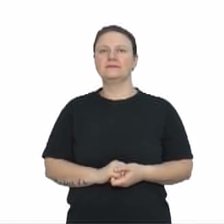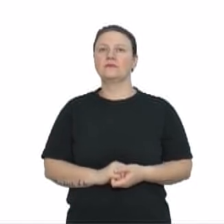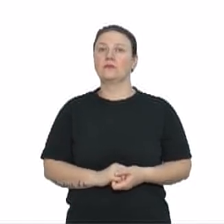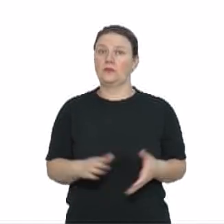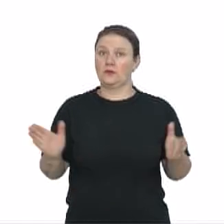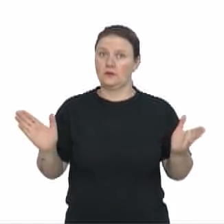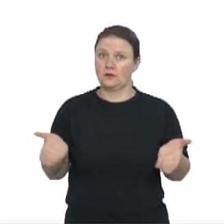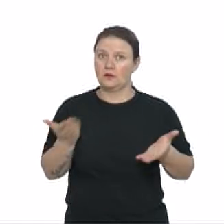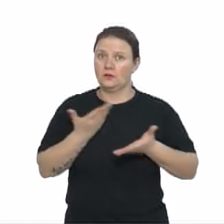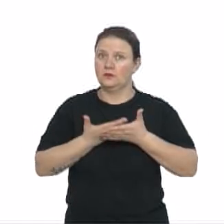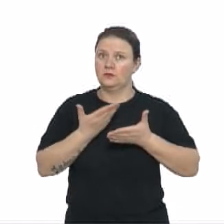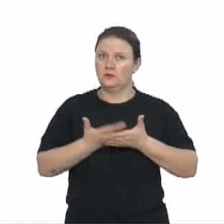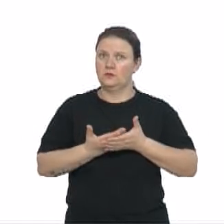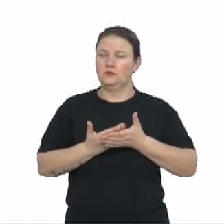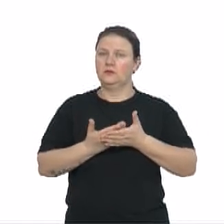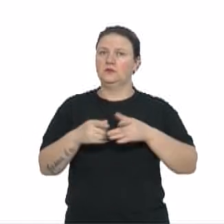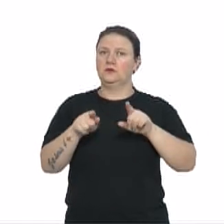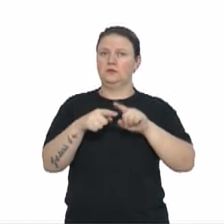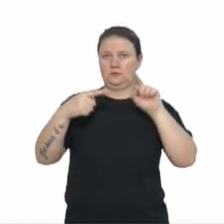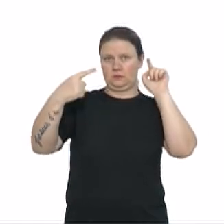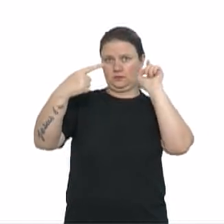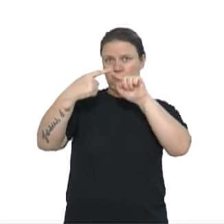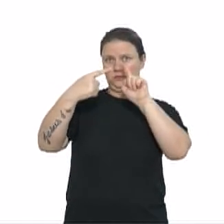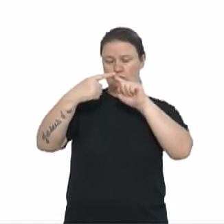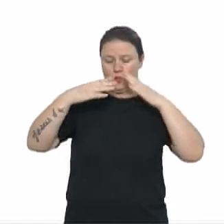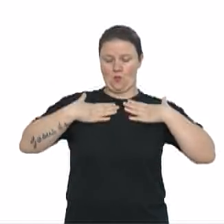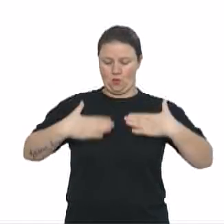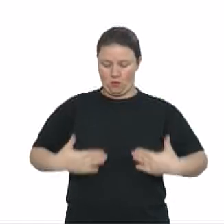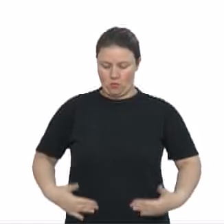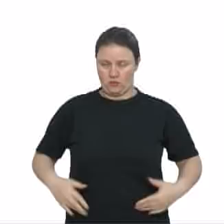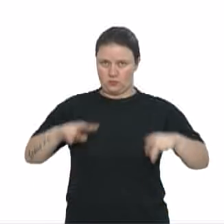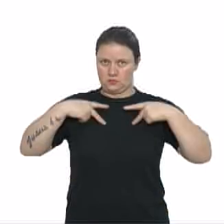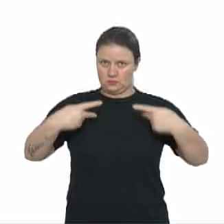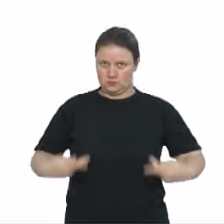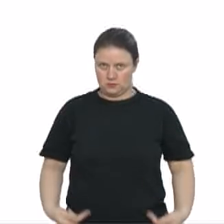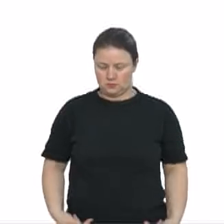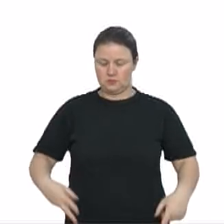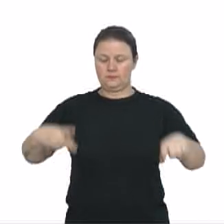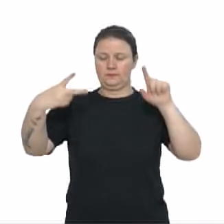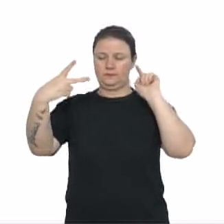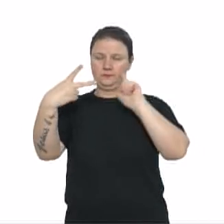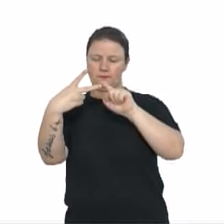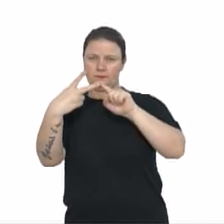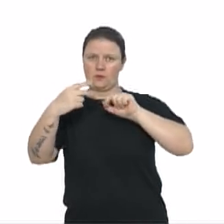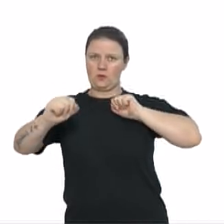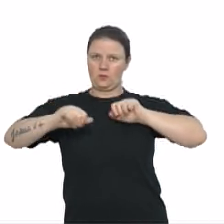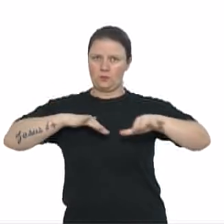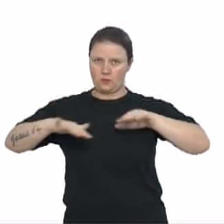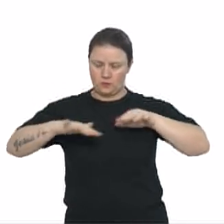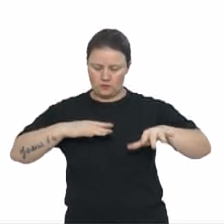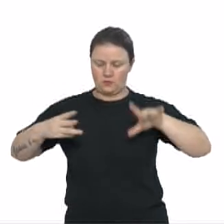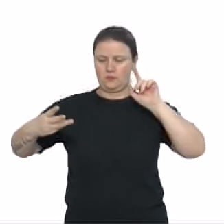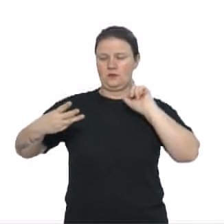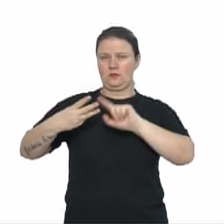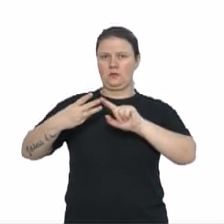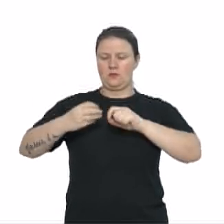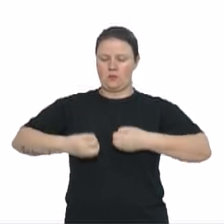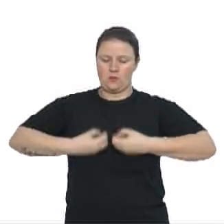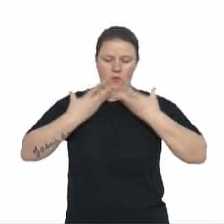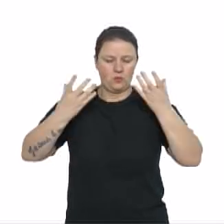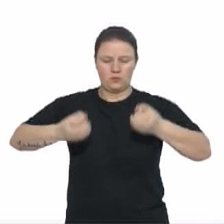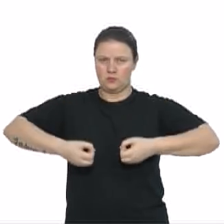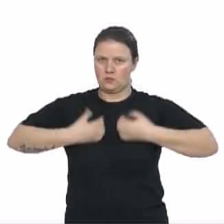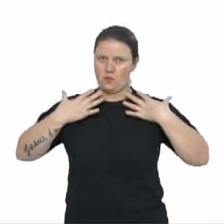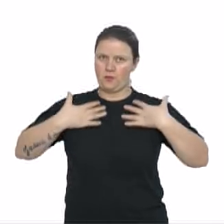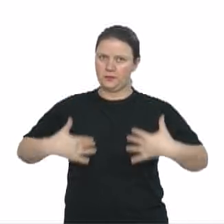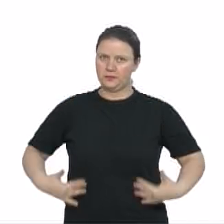Na aula de hoje, a gente vai trabalhar corpo humano, mobilidade, expressão corporal,